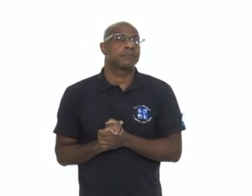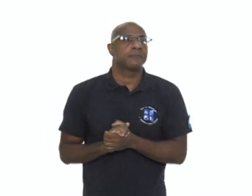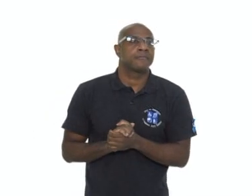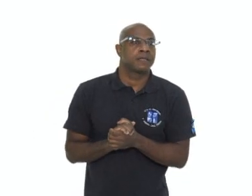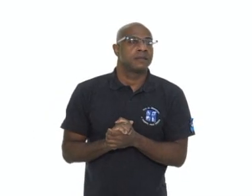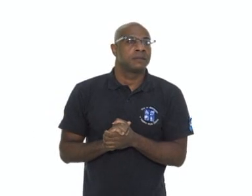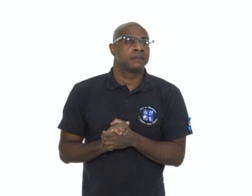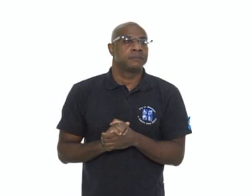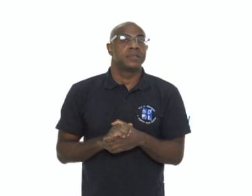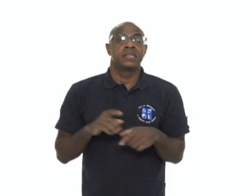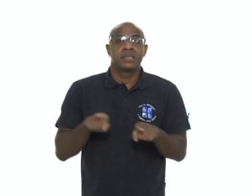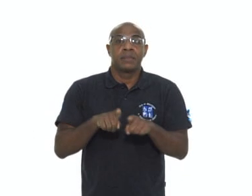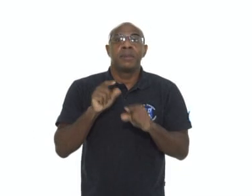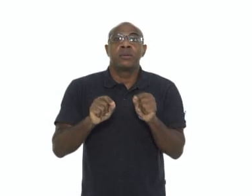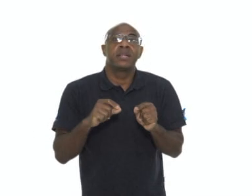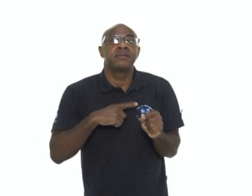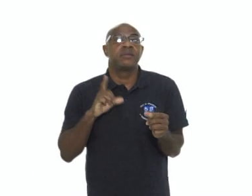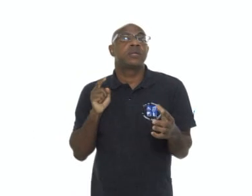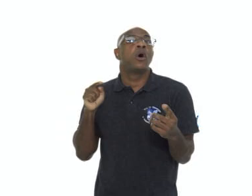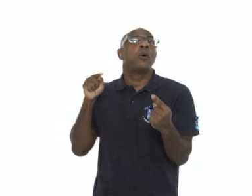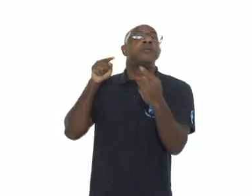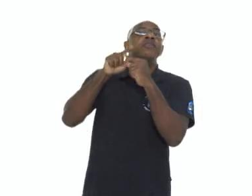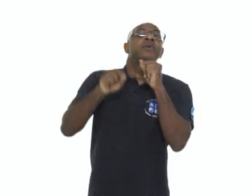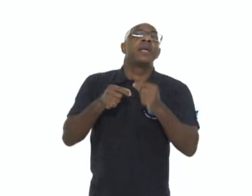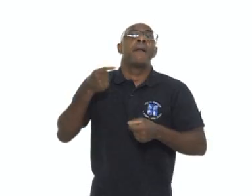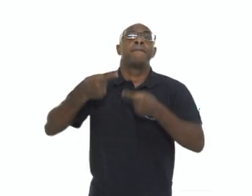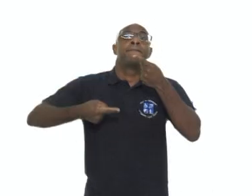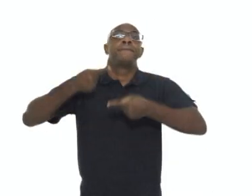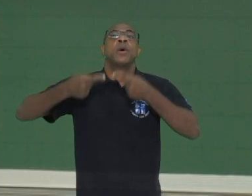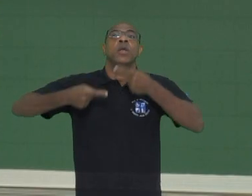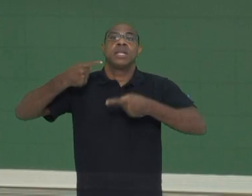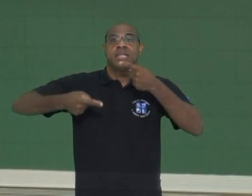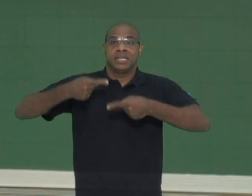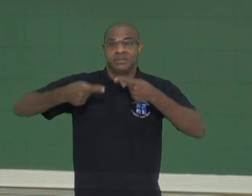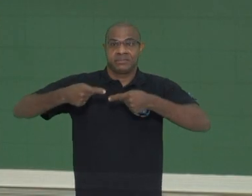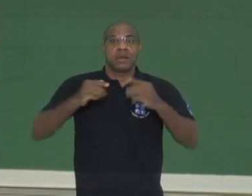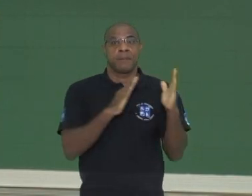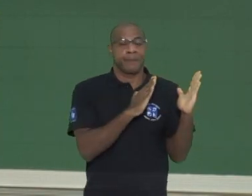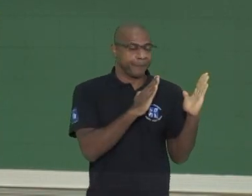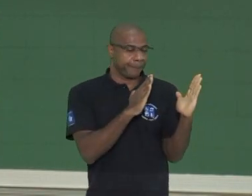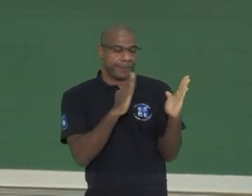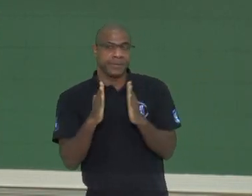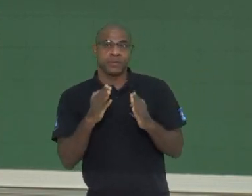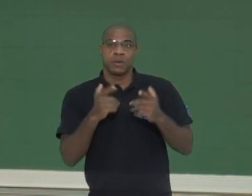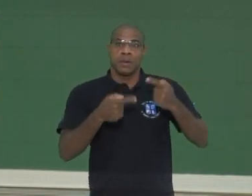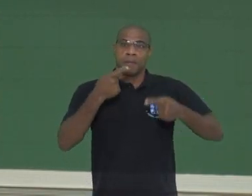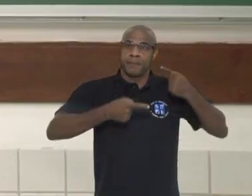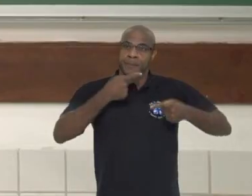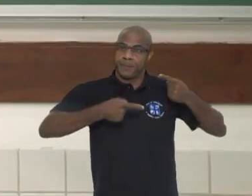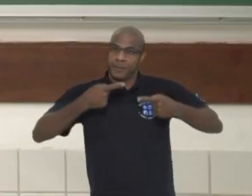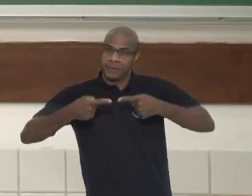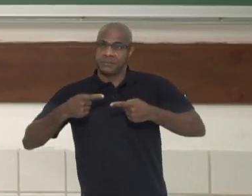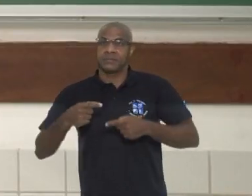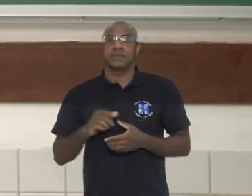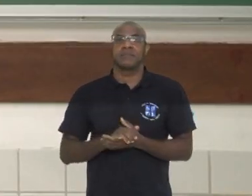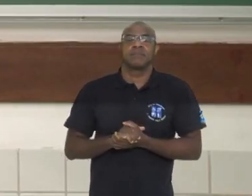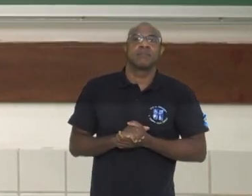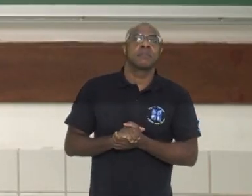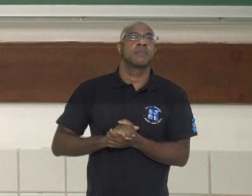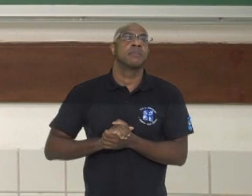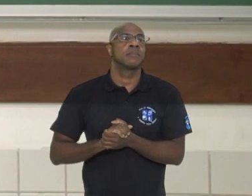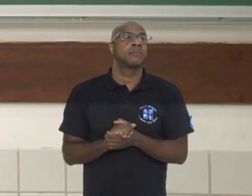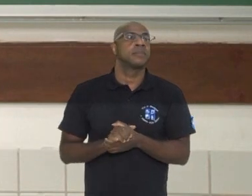com objetivos políticos em diferentes períodos, tanto pelo Marechal Deodoro, pelo período republicano, quanto por Getúlio Vargas,